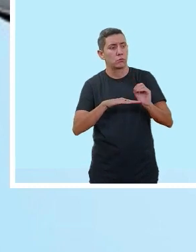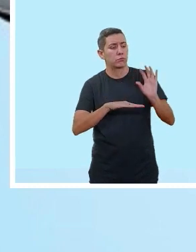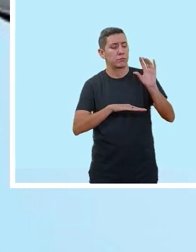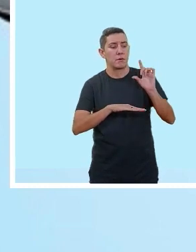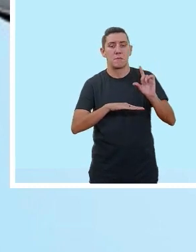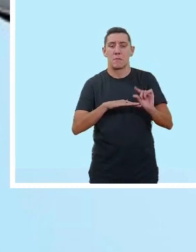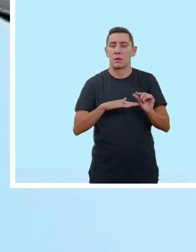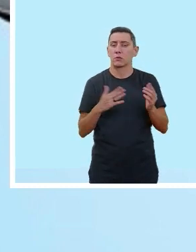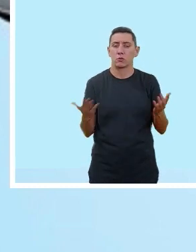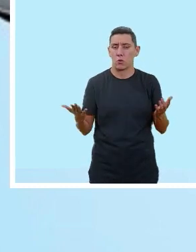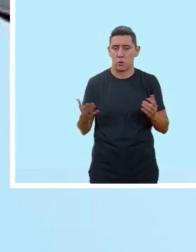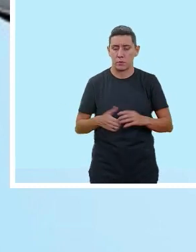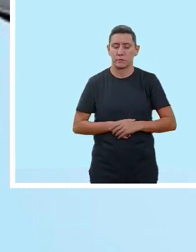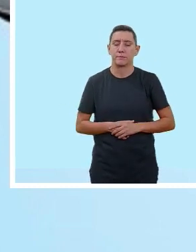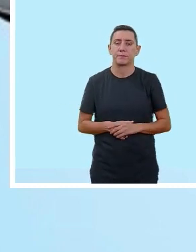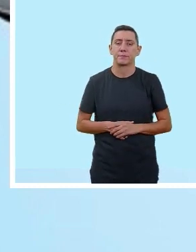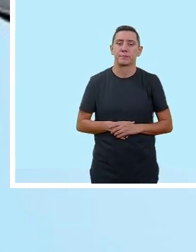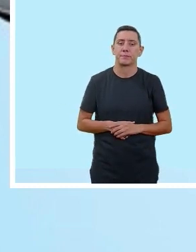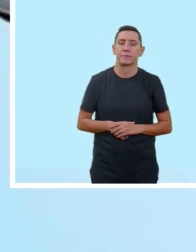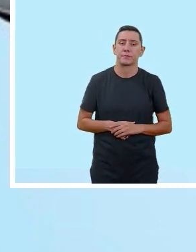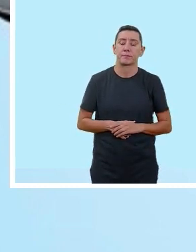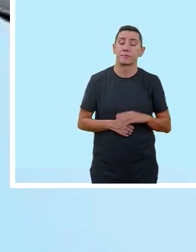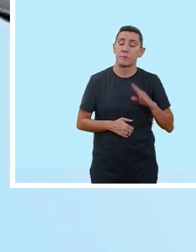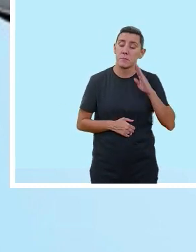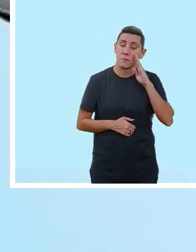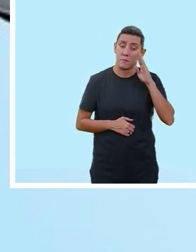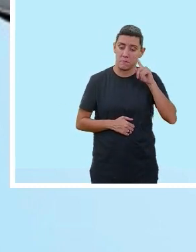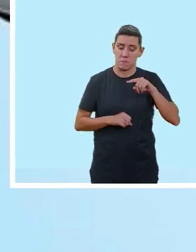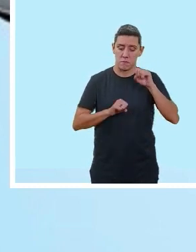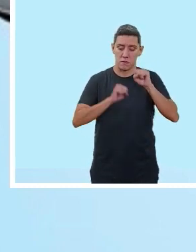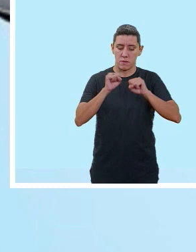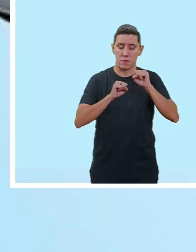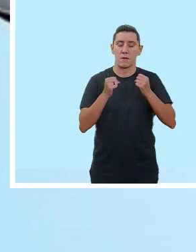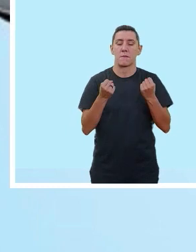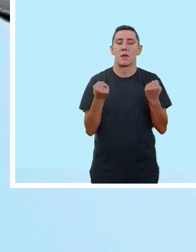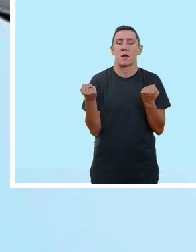é realmente na indústria automotiva. Então, como eu comentei com